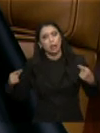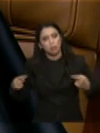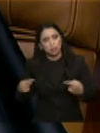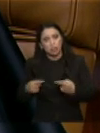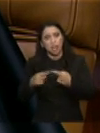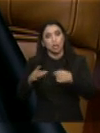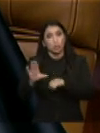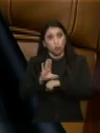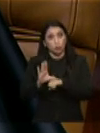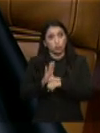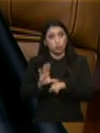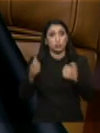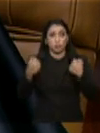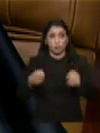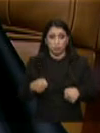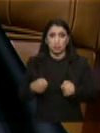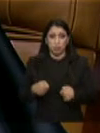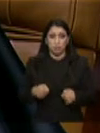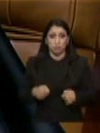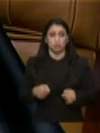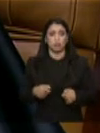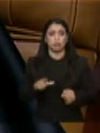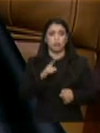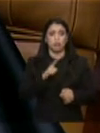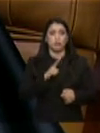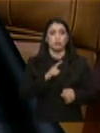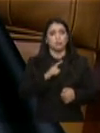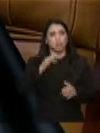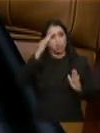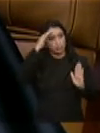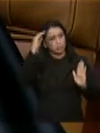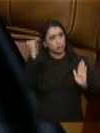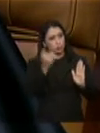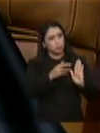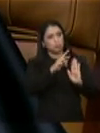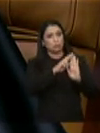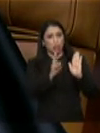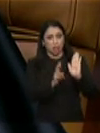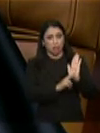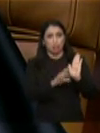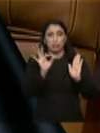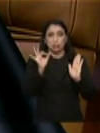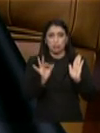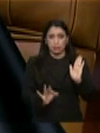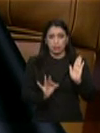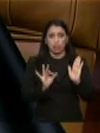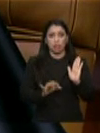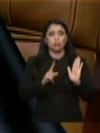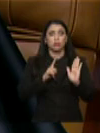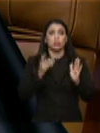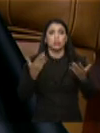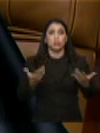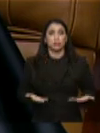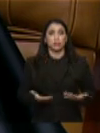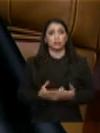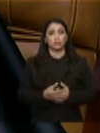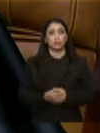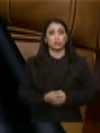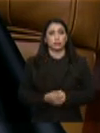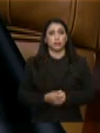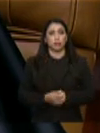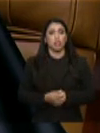constitucional necessário para ser aplicada, a ideia de se adotar, a priori,